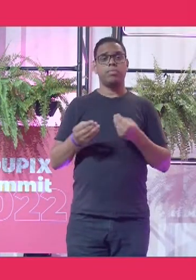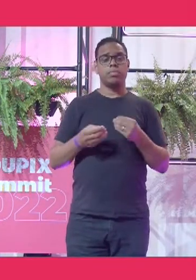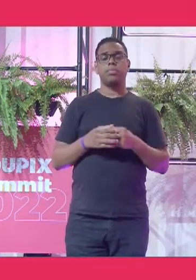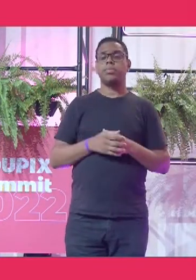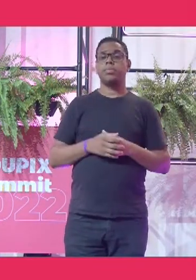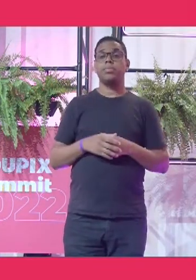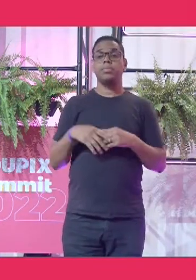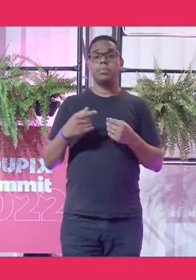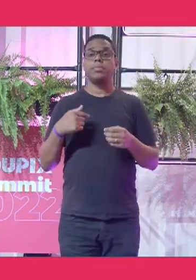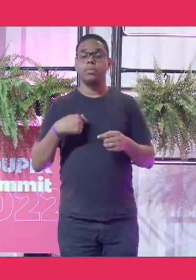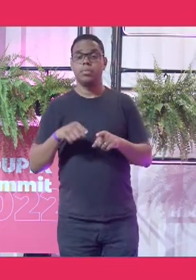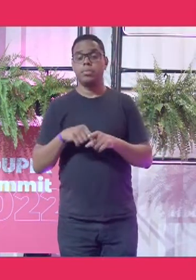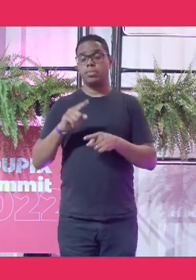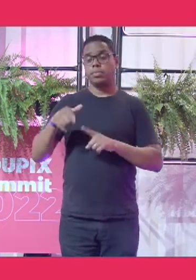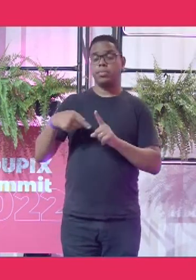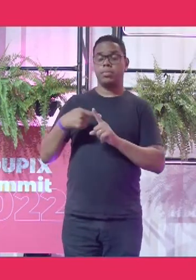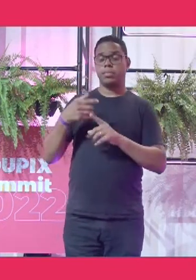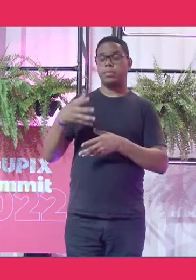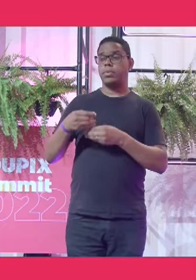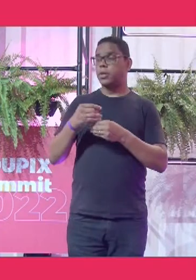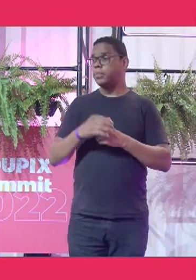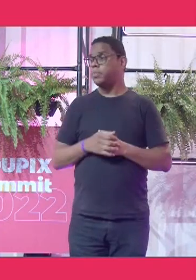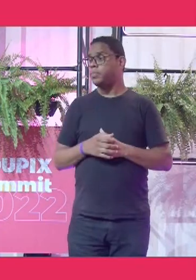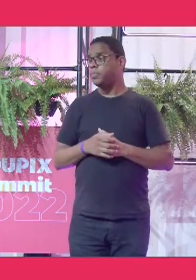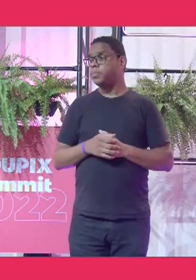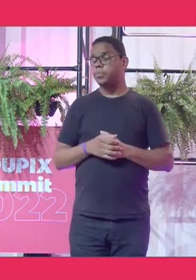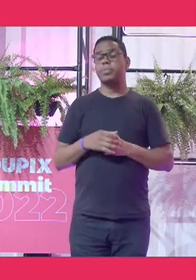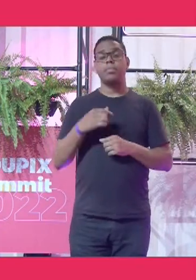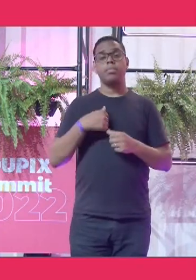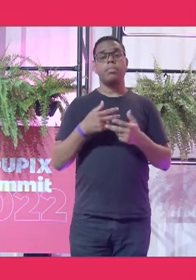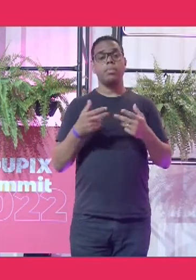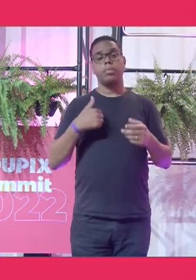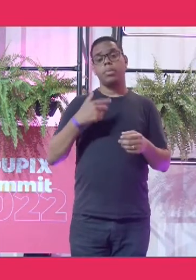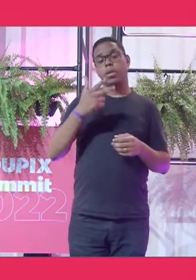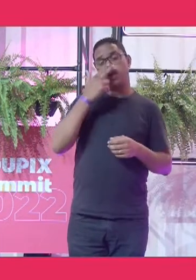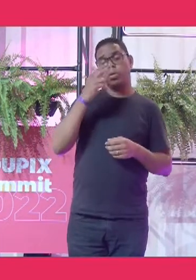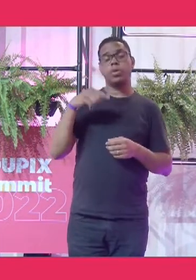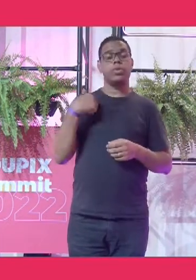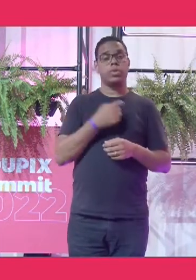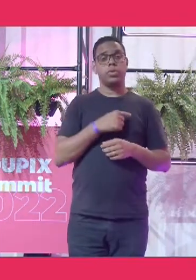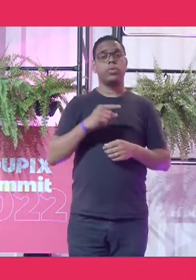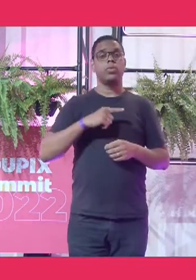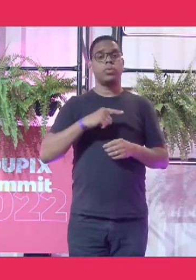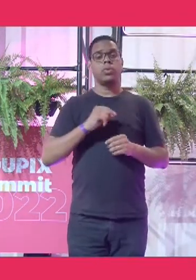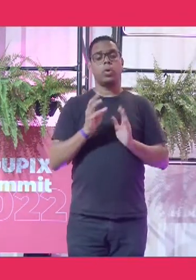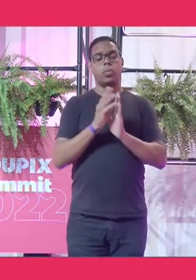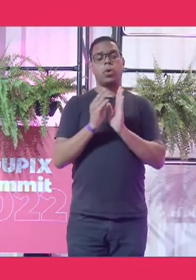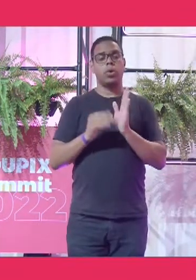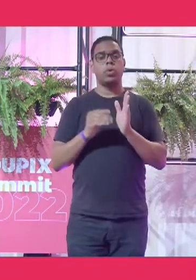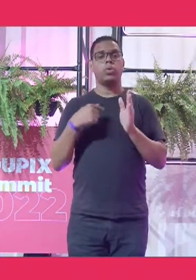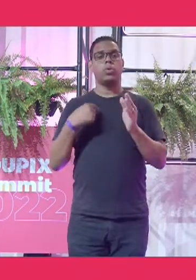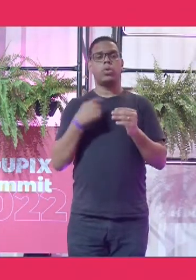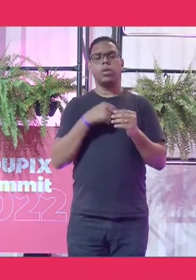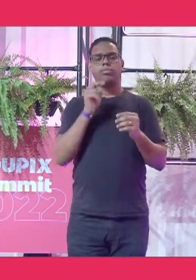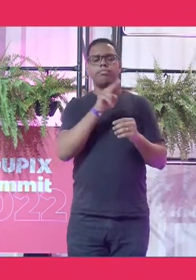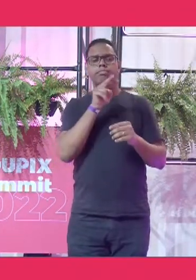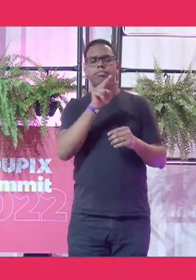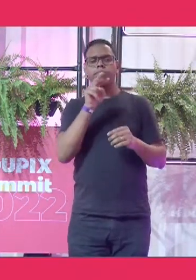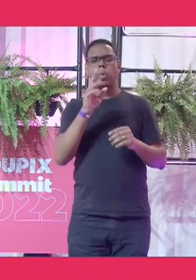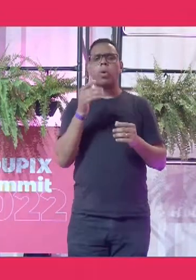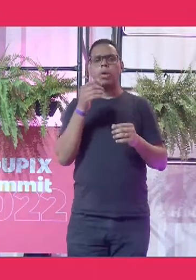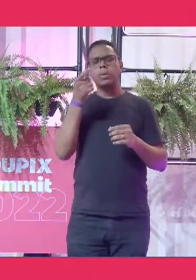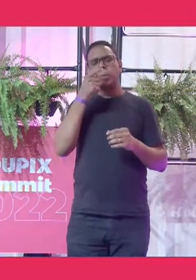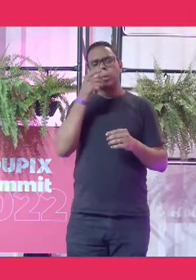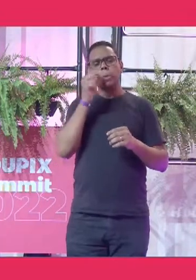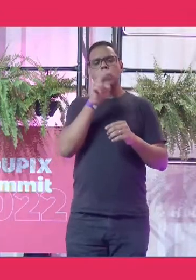recente. E complementando antes da Luísa falar, uma coisa que eu acho também é da gente ver que conteúdo que a gente está consumindo.